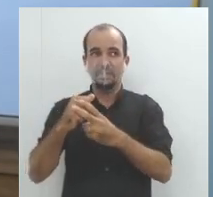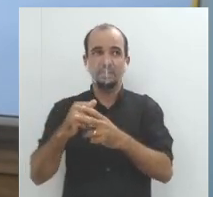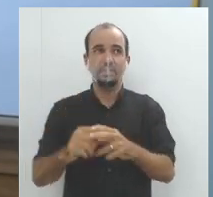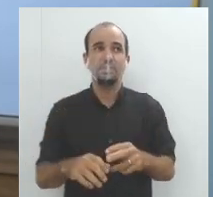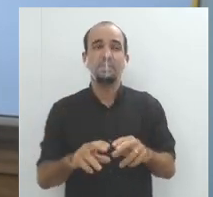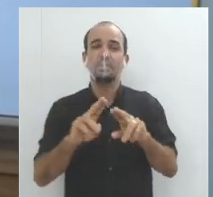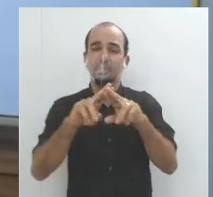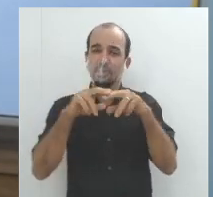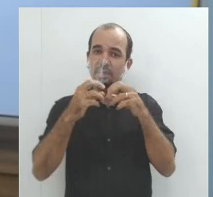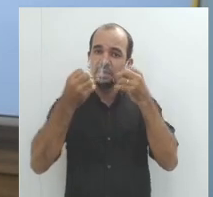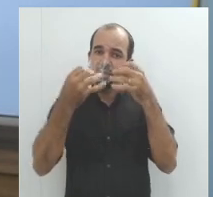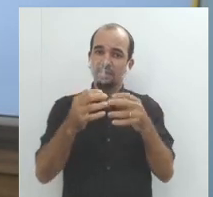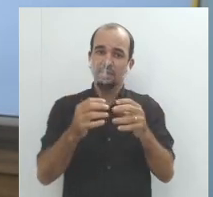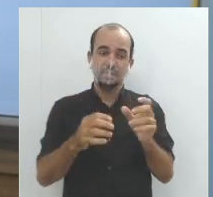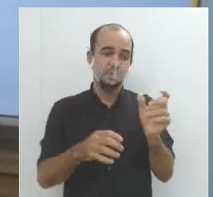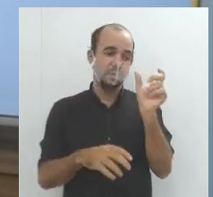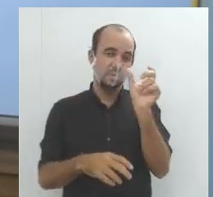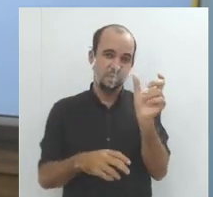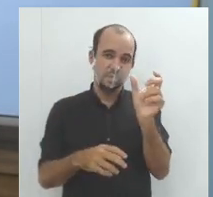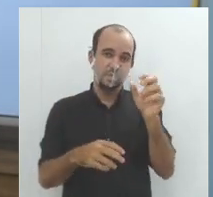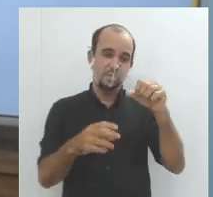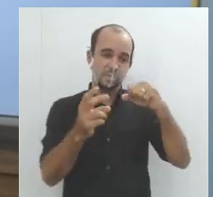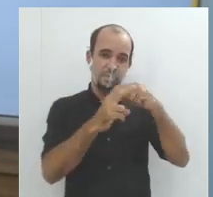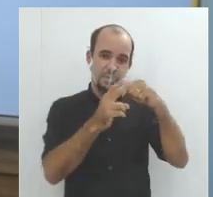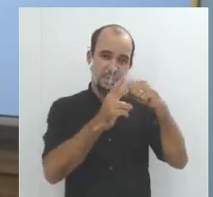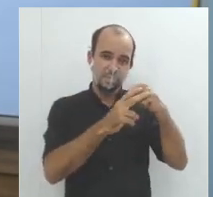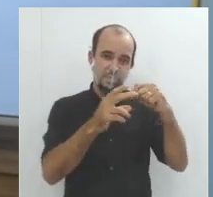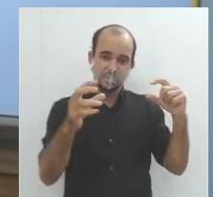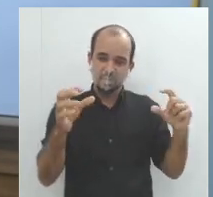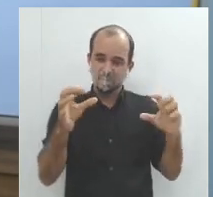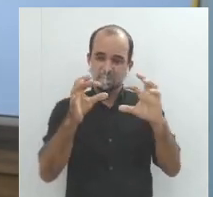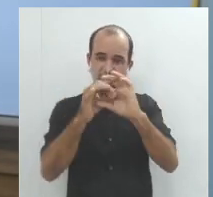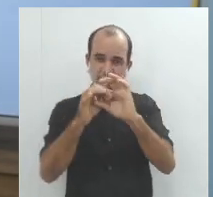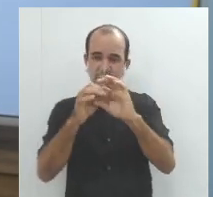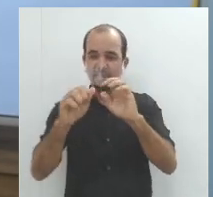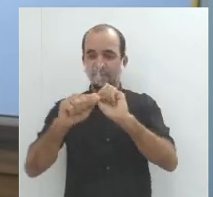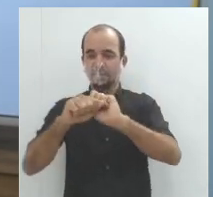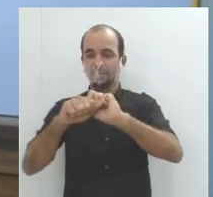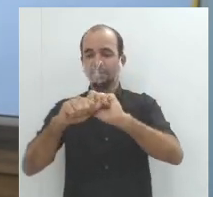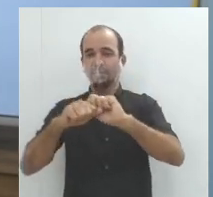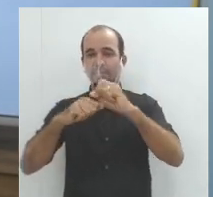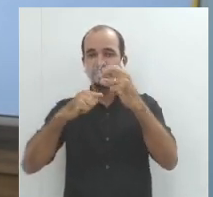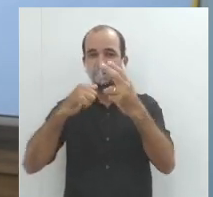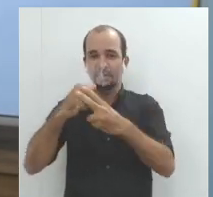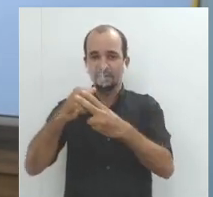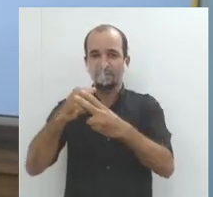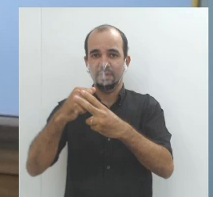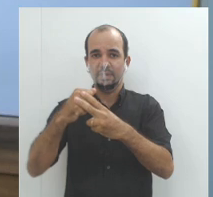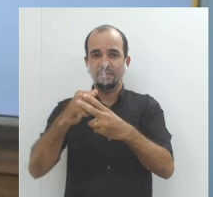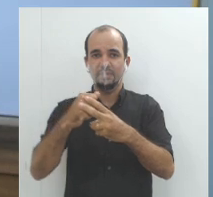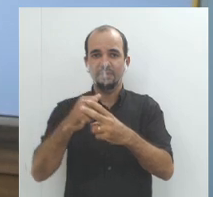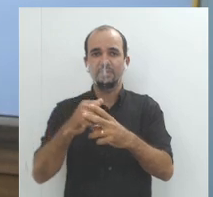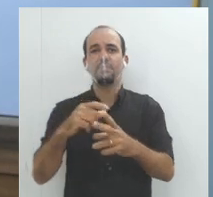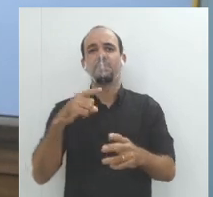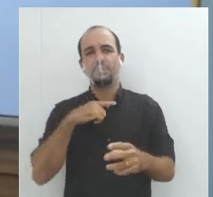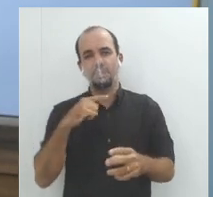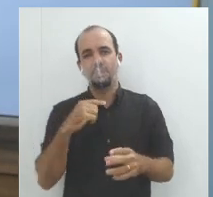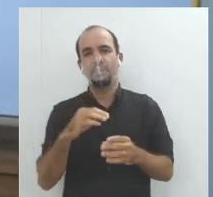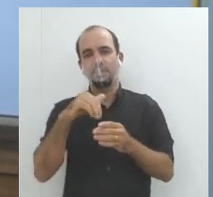sendo circunstancializado por um advérbio. É por isso que você vai encontrar no seu livro didático o quê?